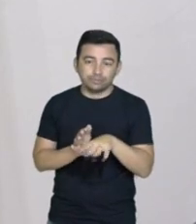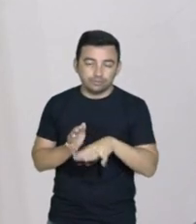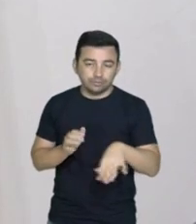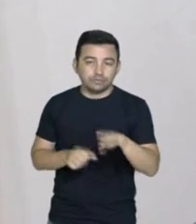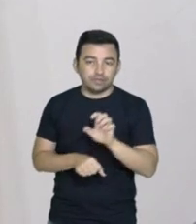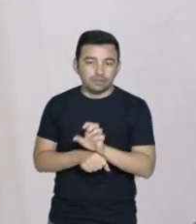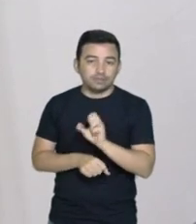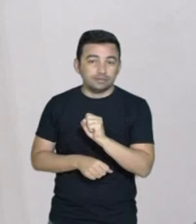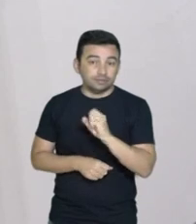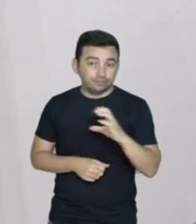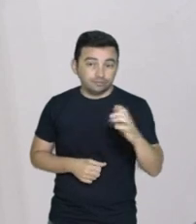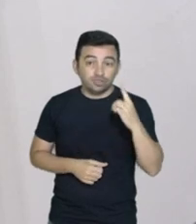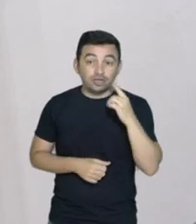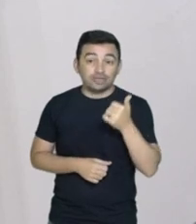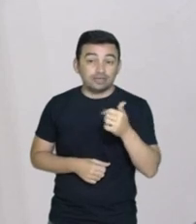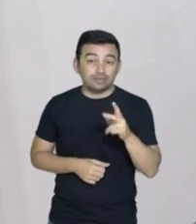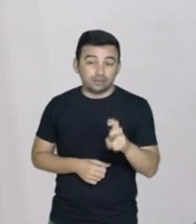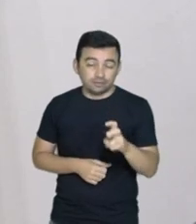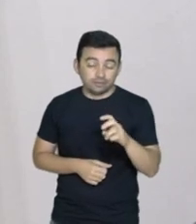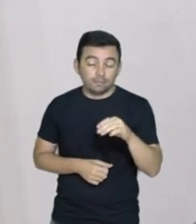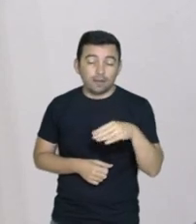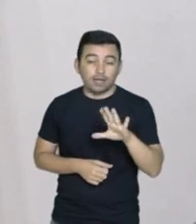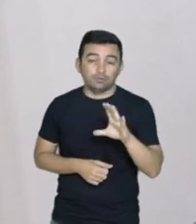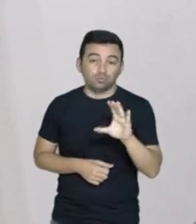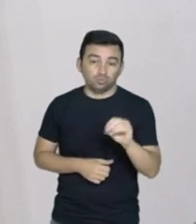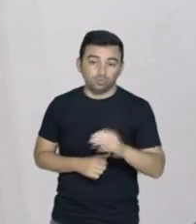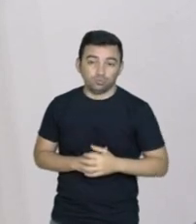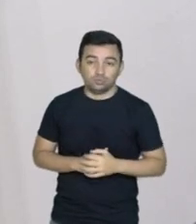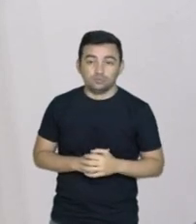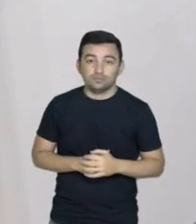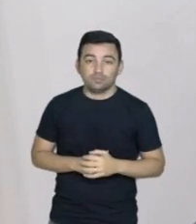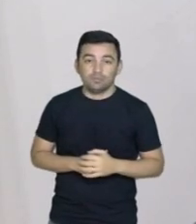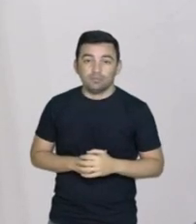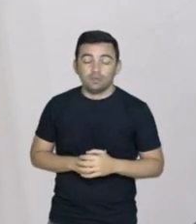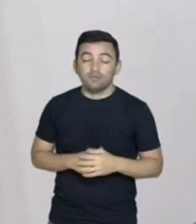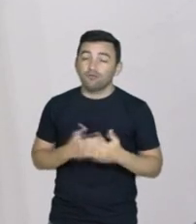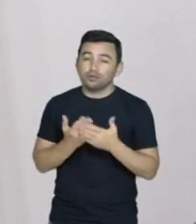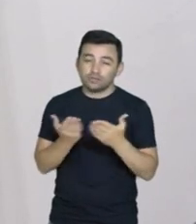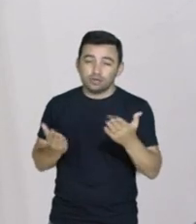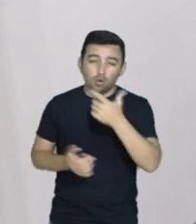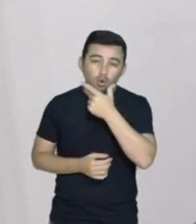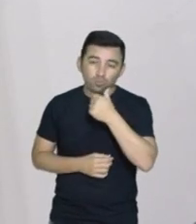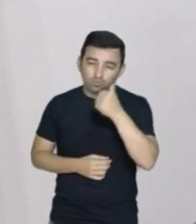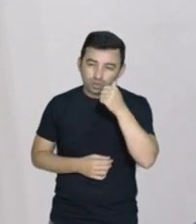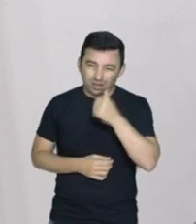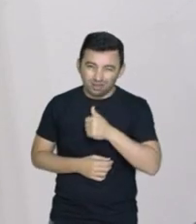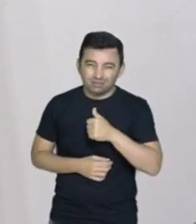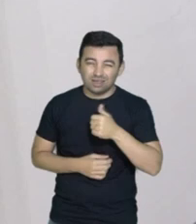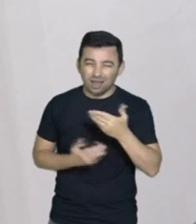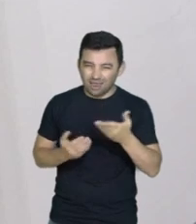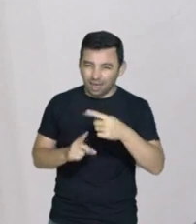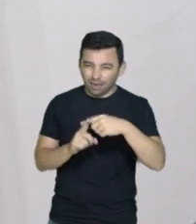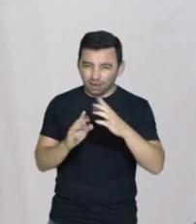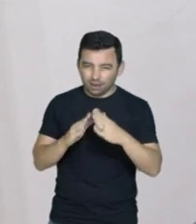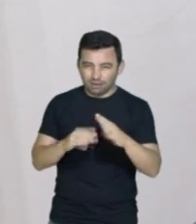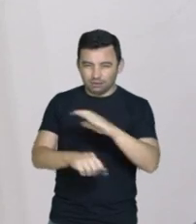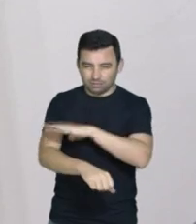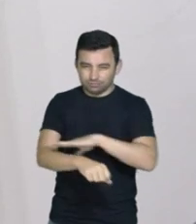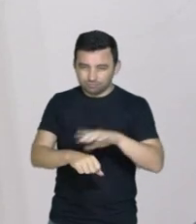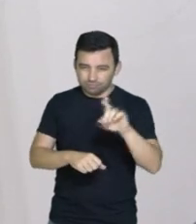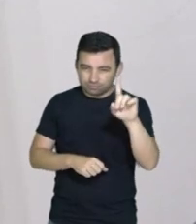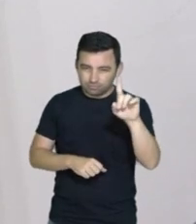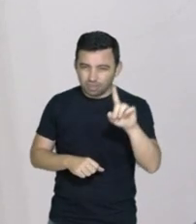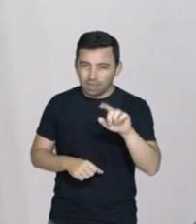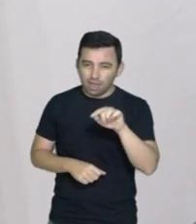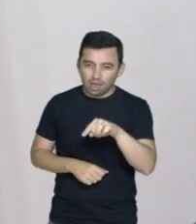no dia 15 de Março senhoras e senhores a Igreja Evangélica Assembleia de Deus hoje conta